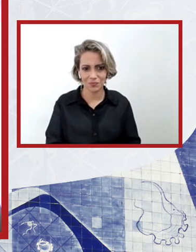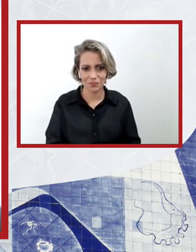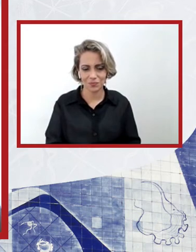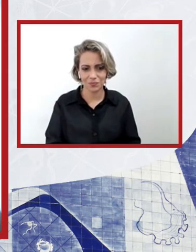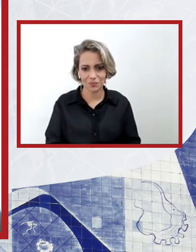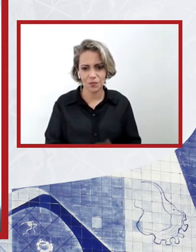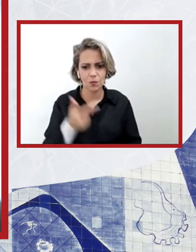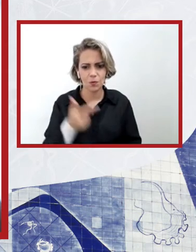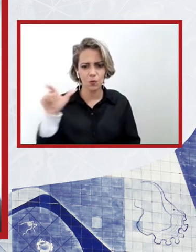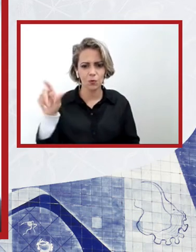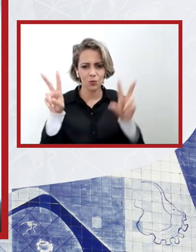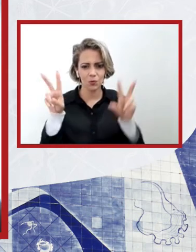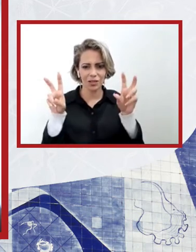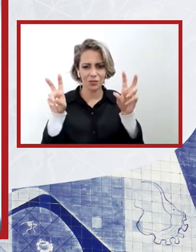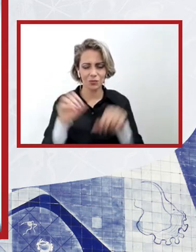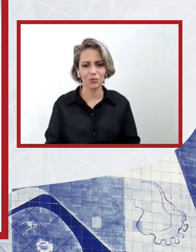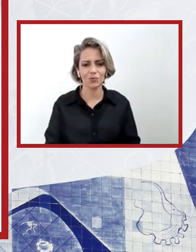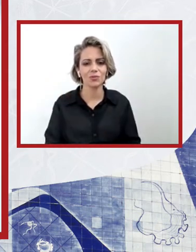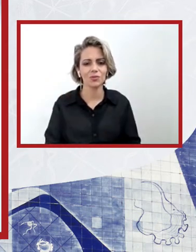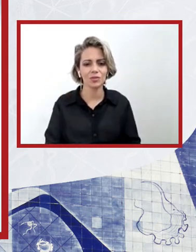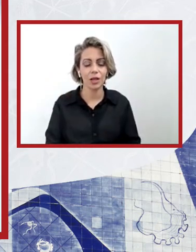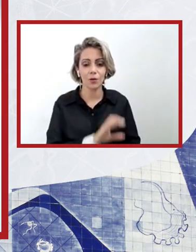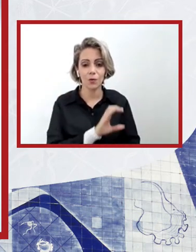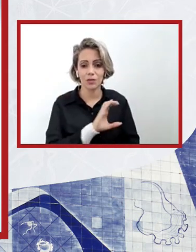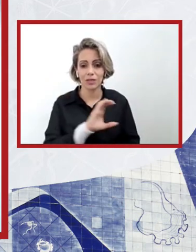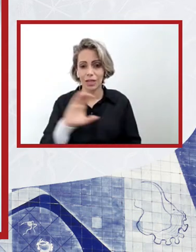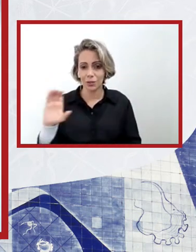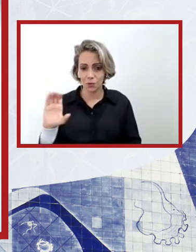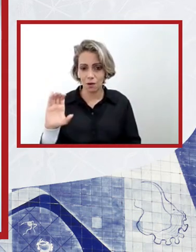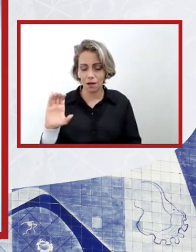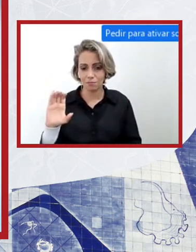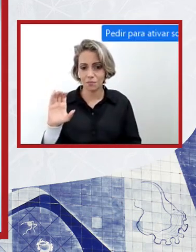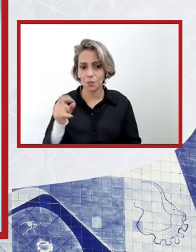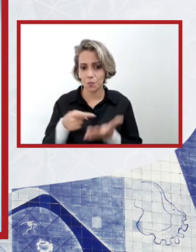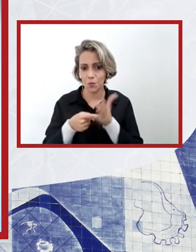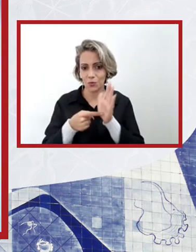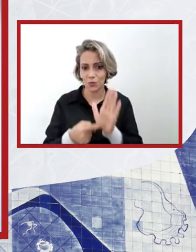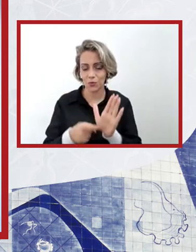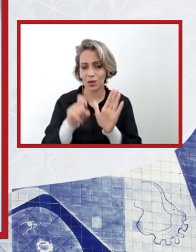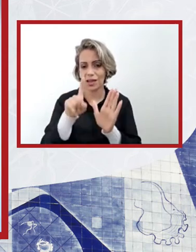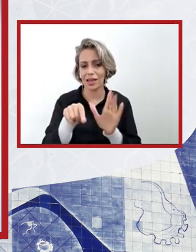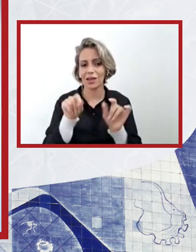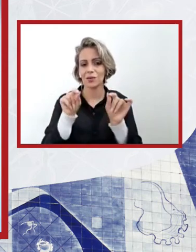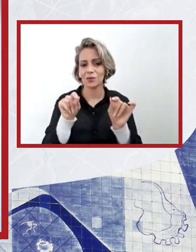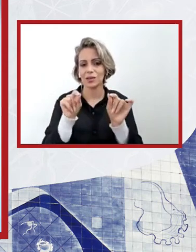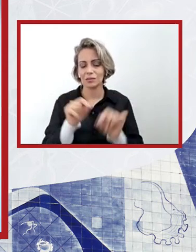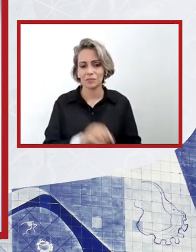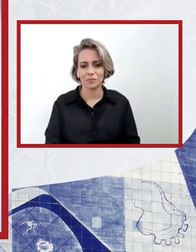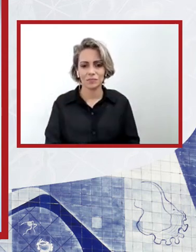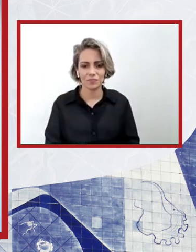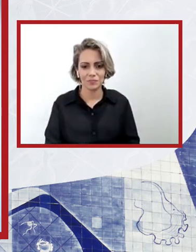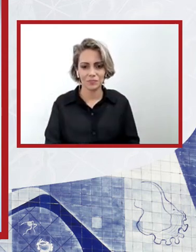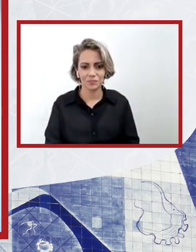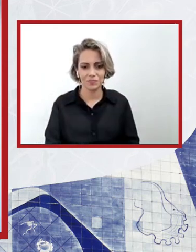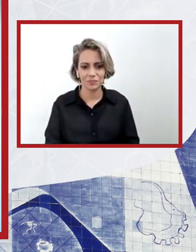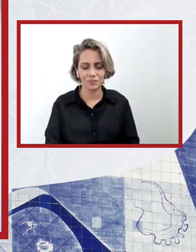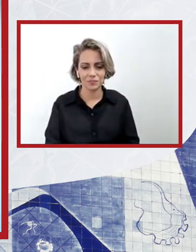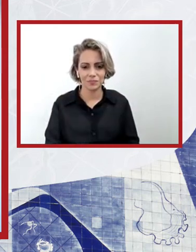Outra questão que os coordenadores apontaram foi a situação